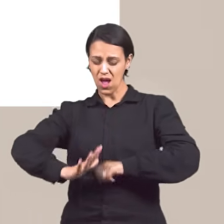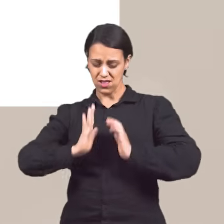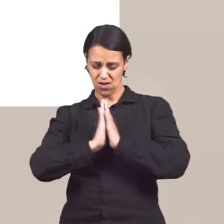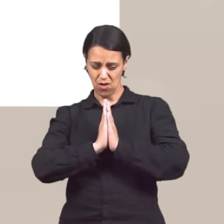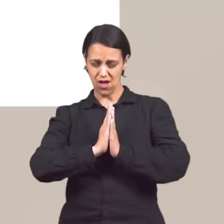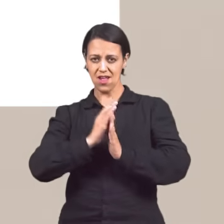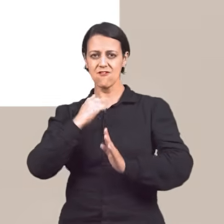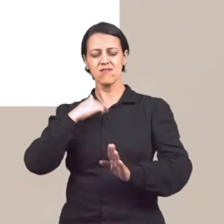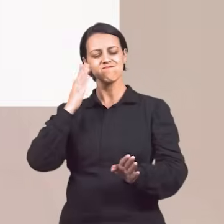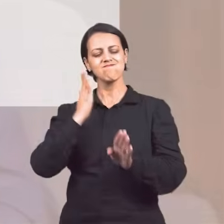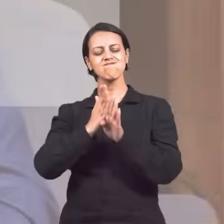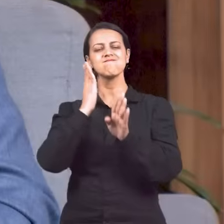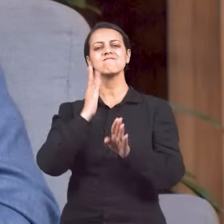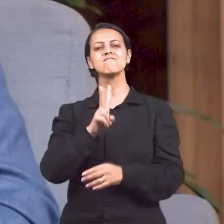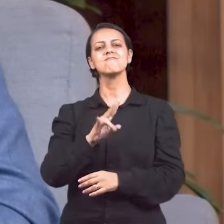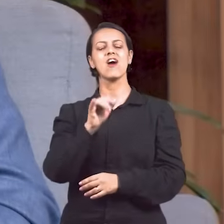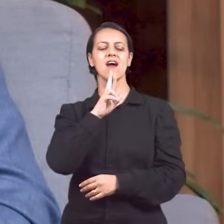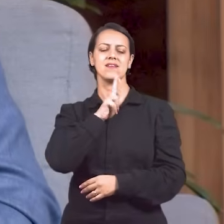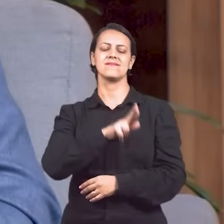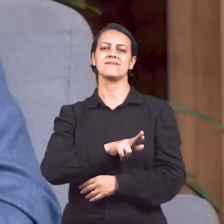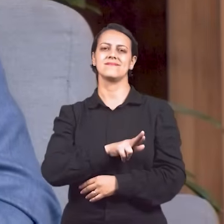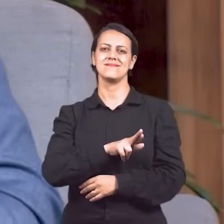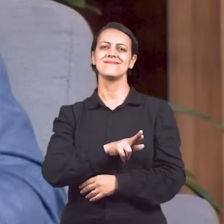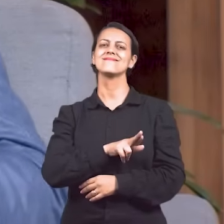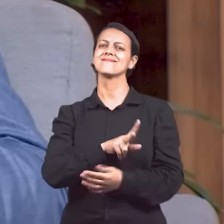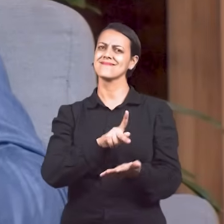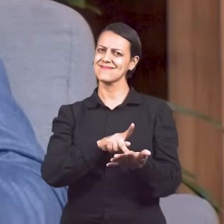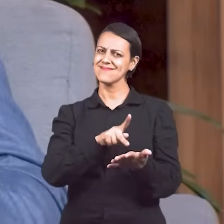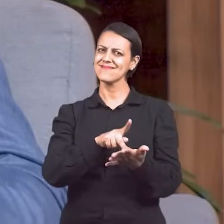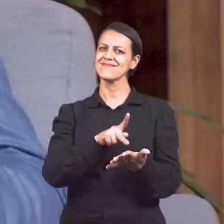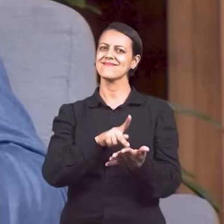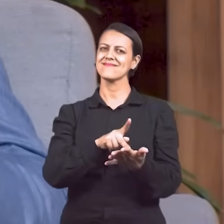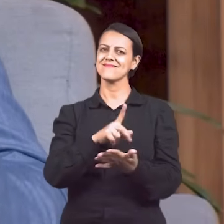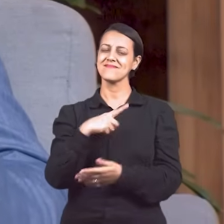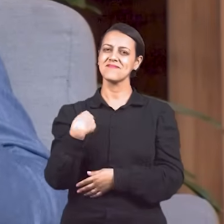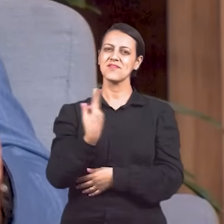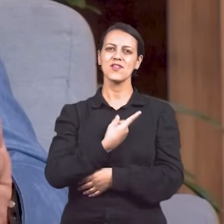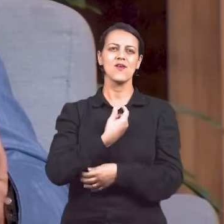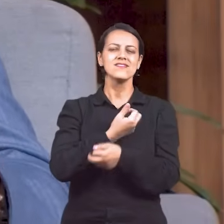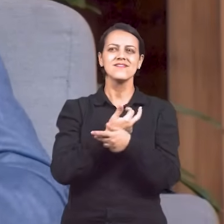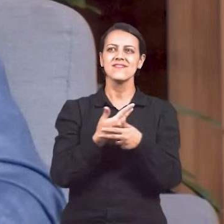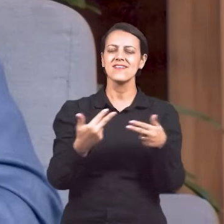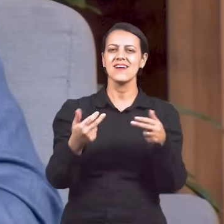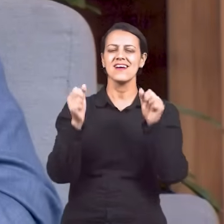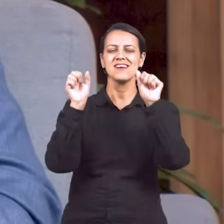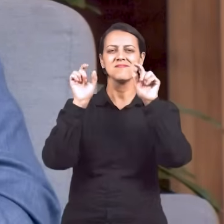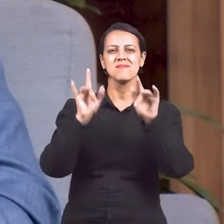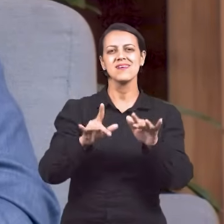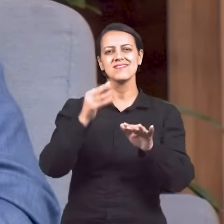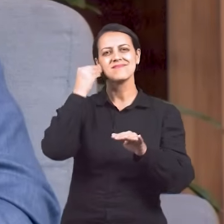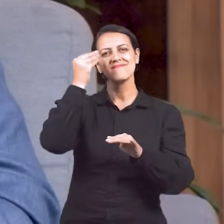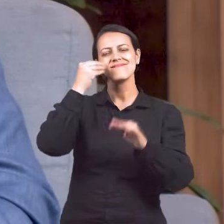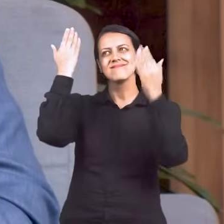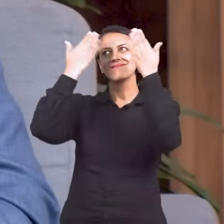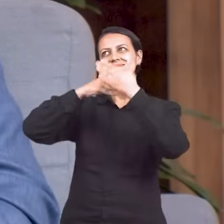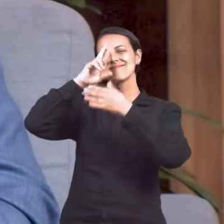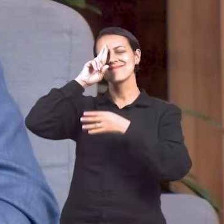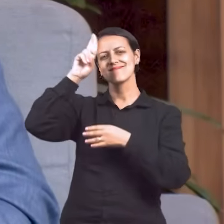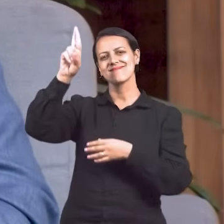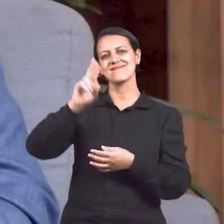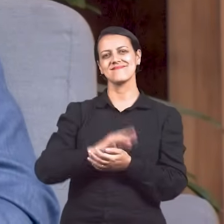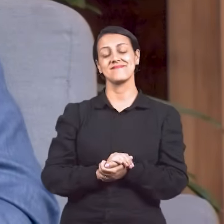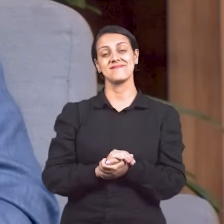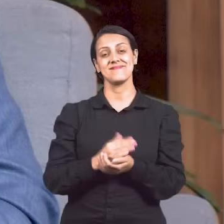achar. Então nós temos encontrado no Senhor tantas experiências, vitórias e bênçãos na presença do